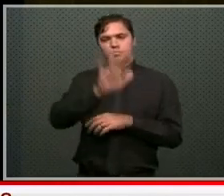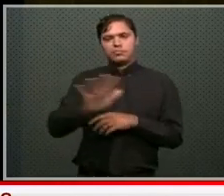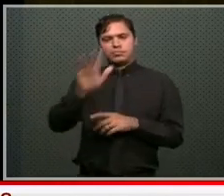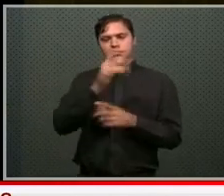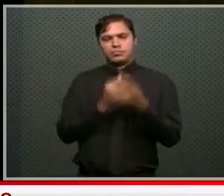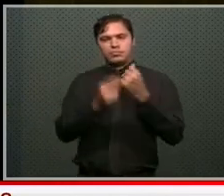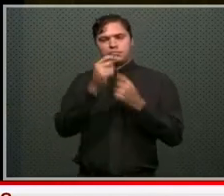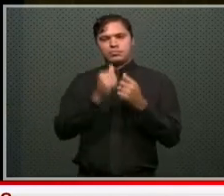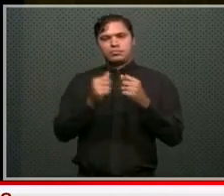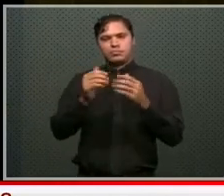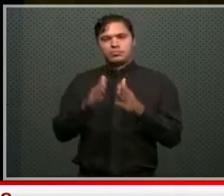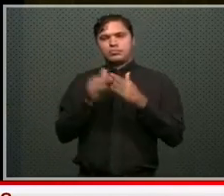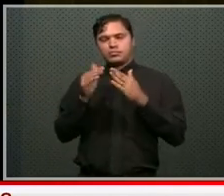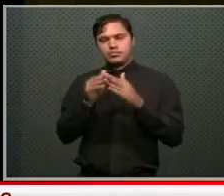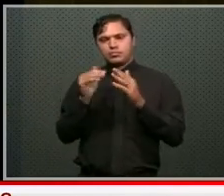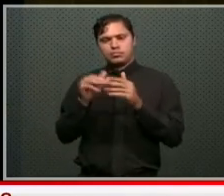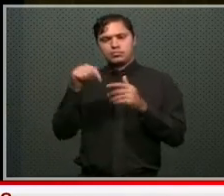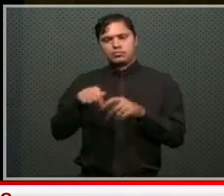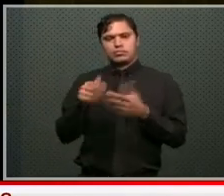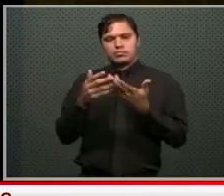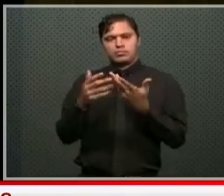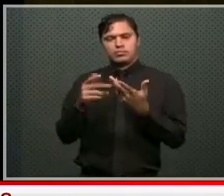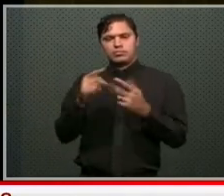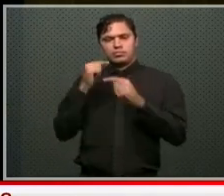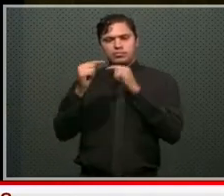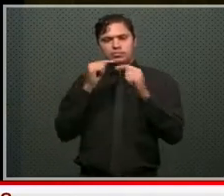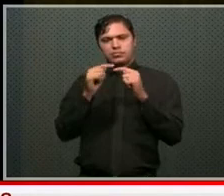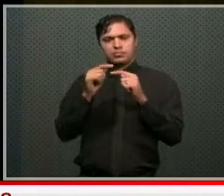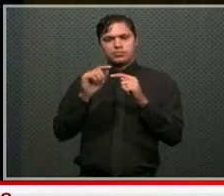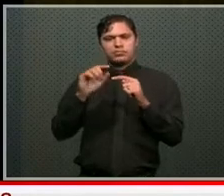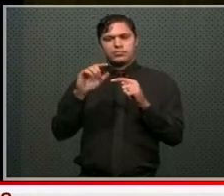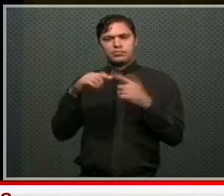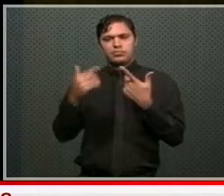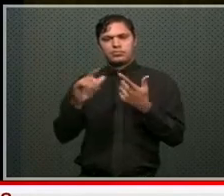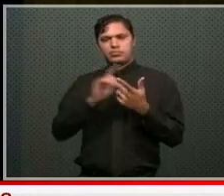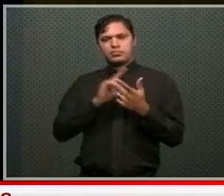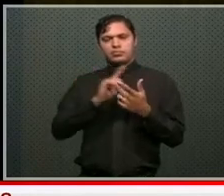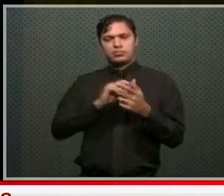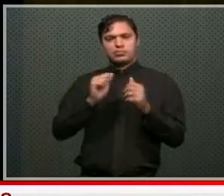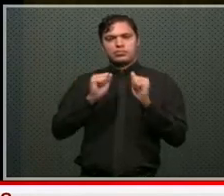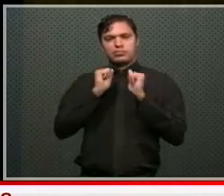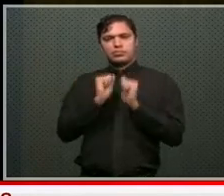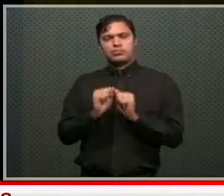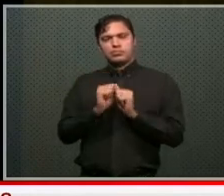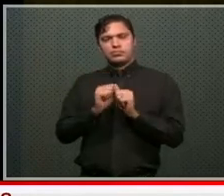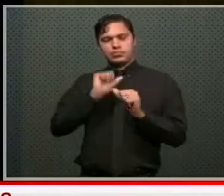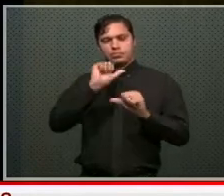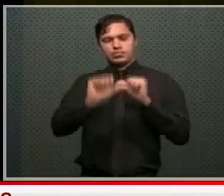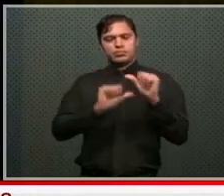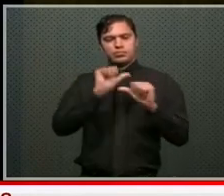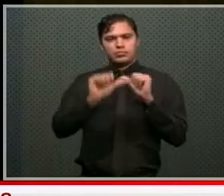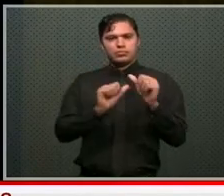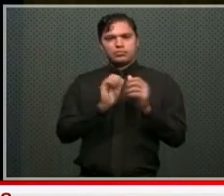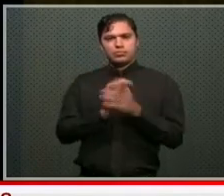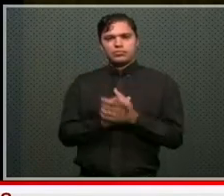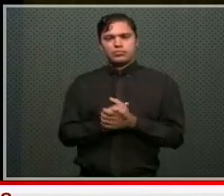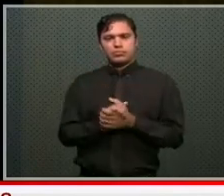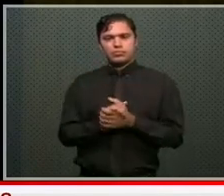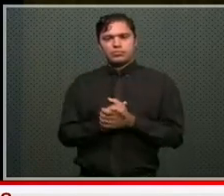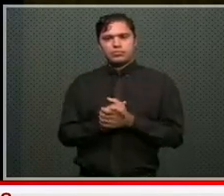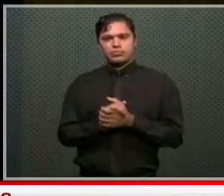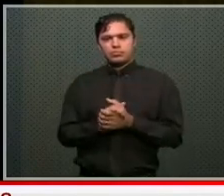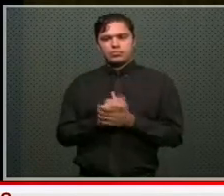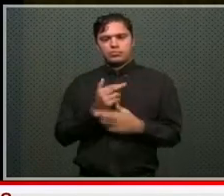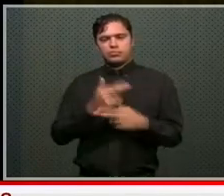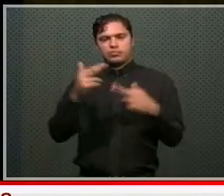nosso clamor é o que a gente coloca sempre quando discute com quem tem o poder de modificar e alterar o que para